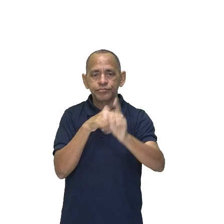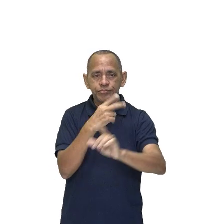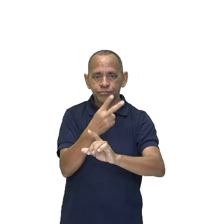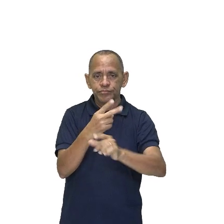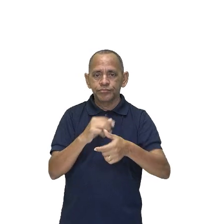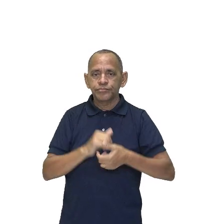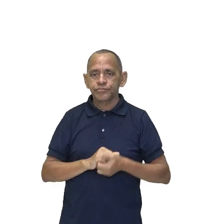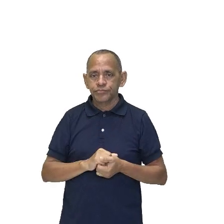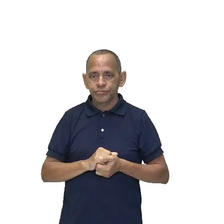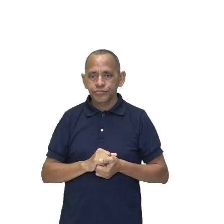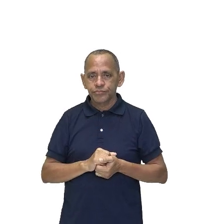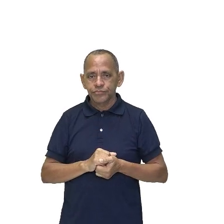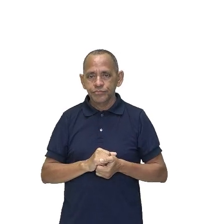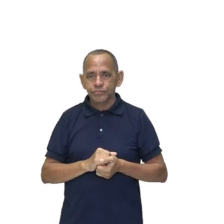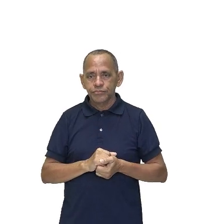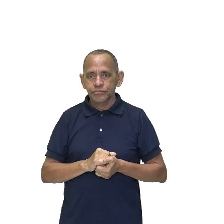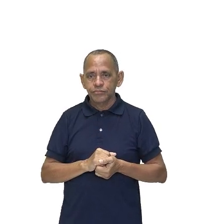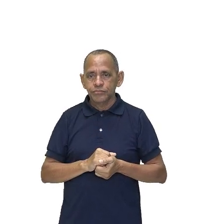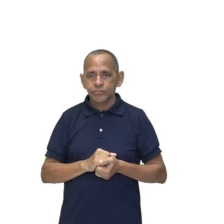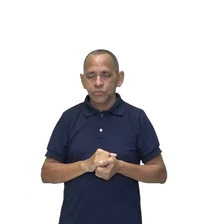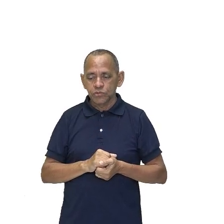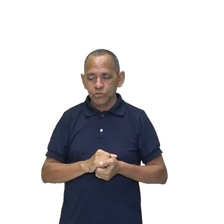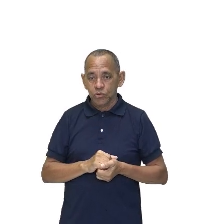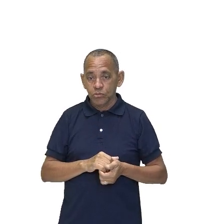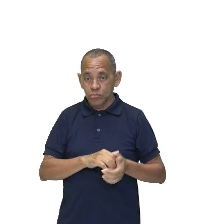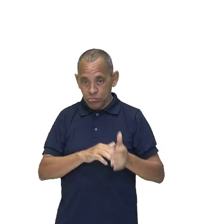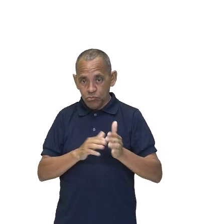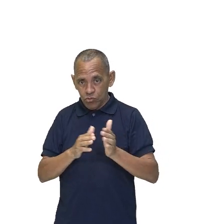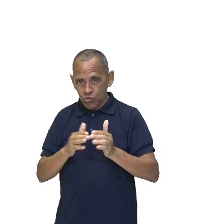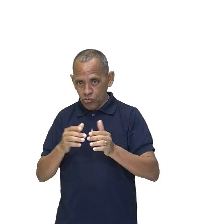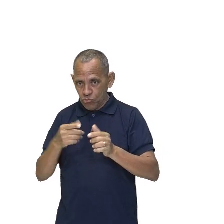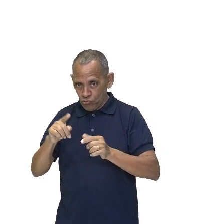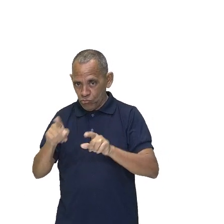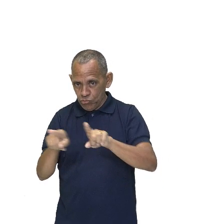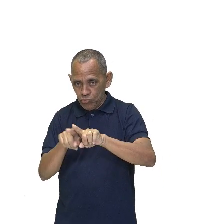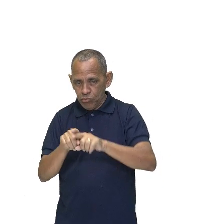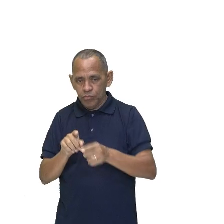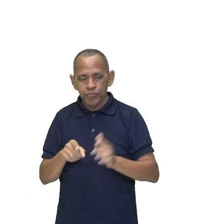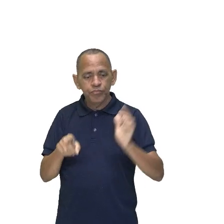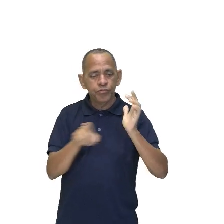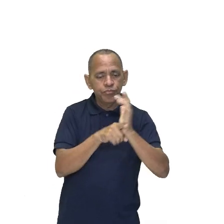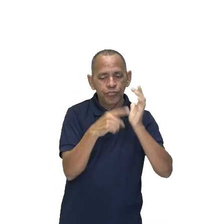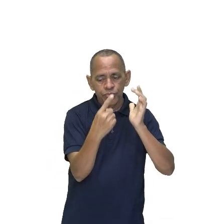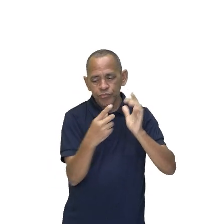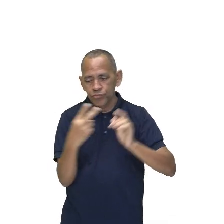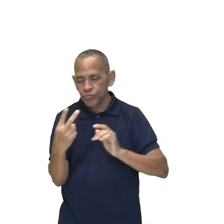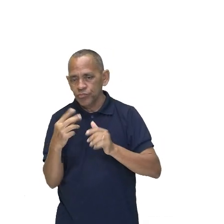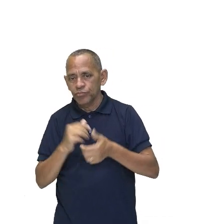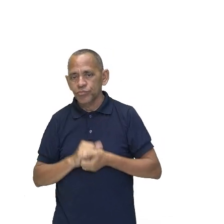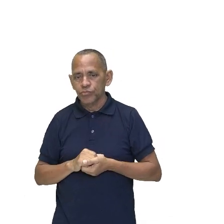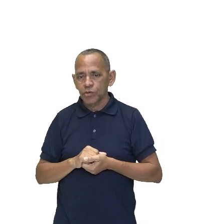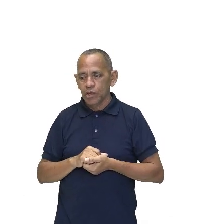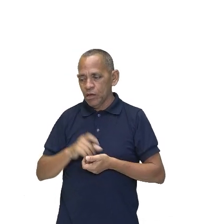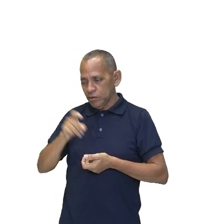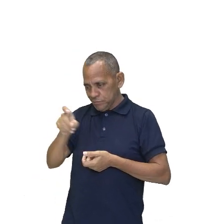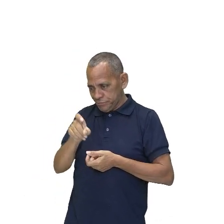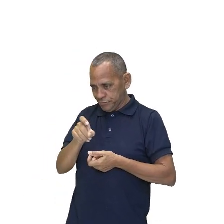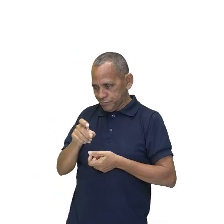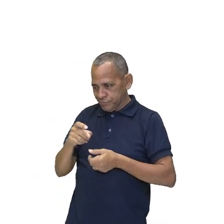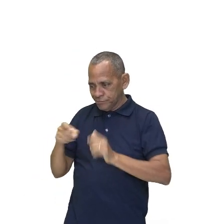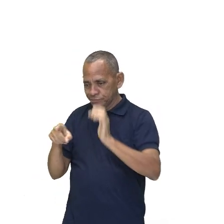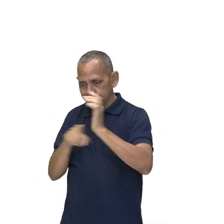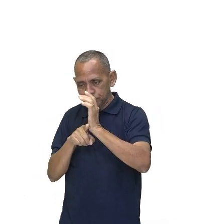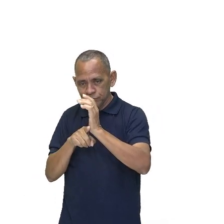está aí, tá? Desenhado no nosso plano cartesiano, menos 1 e 2. Então, x é menos 1, ele vai encontrar